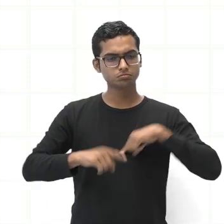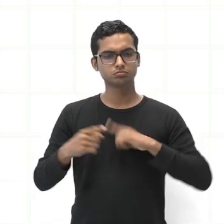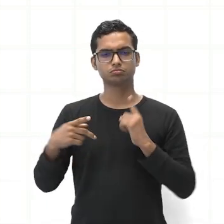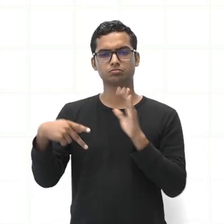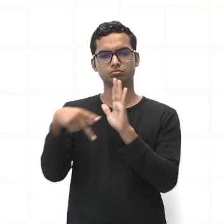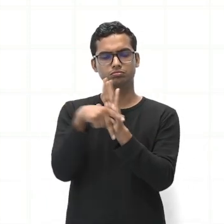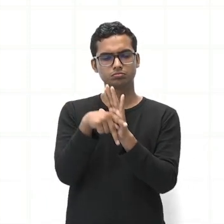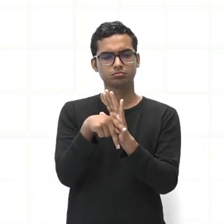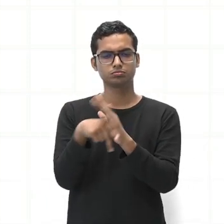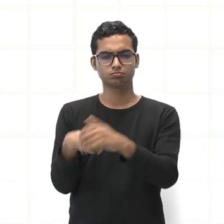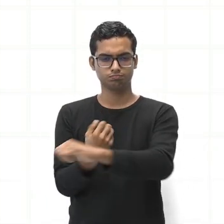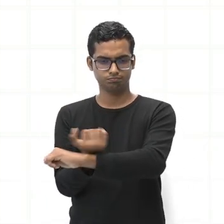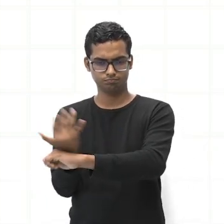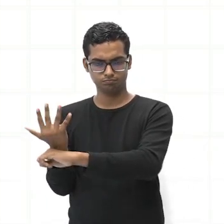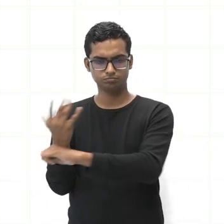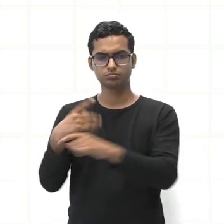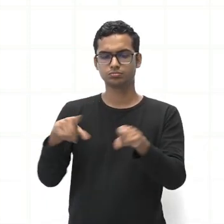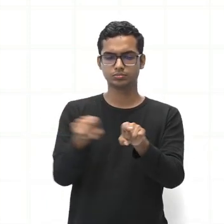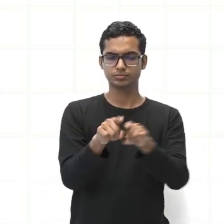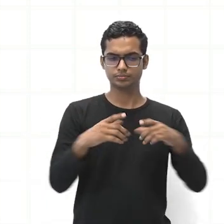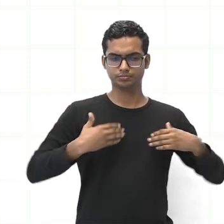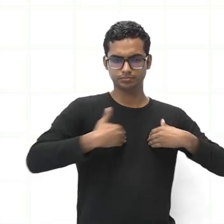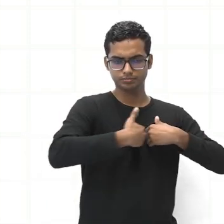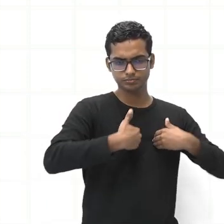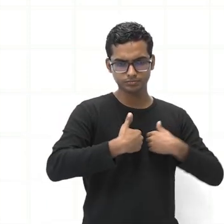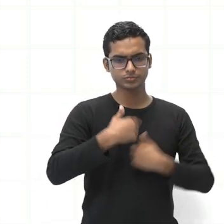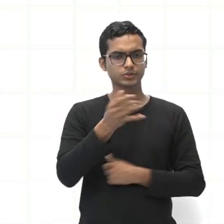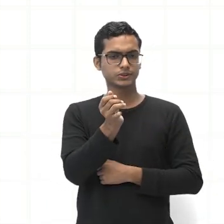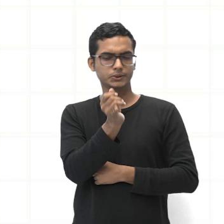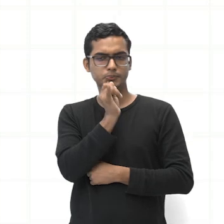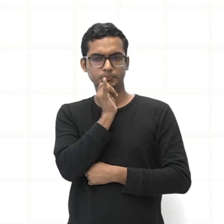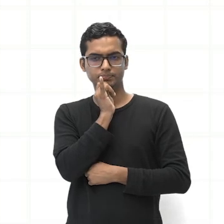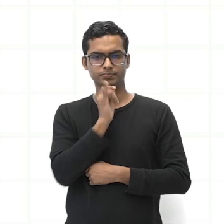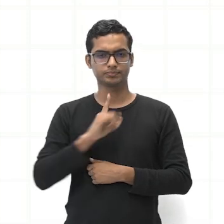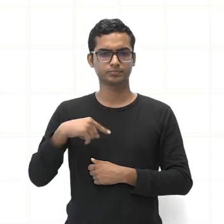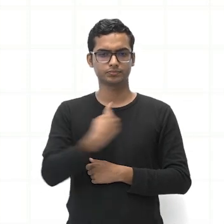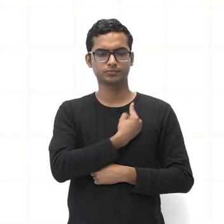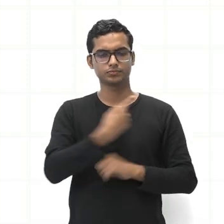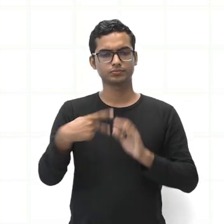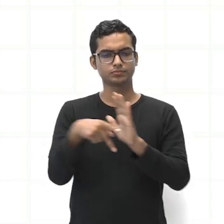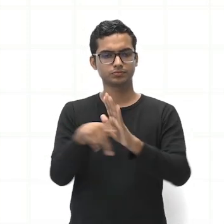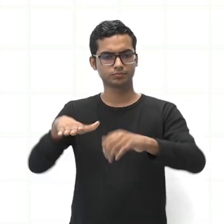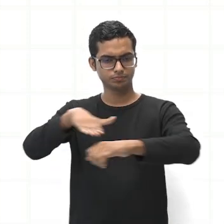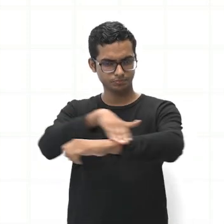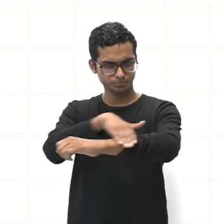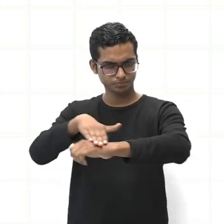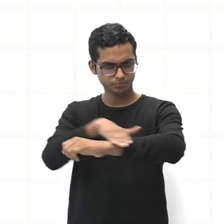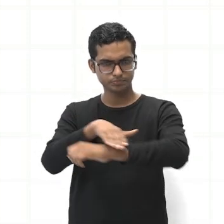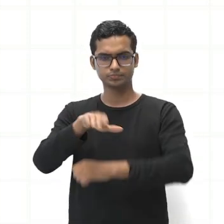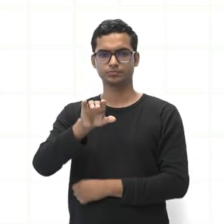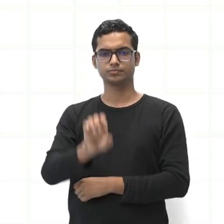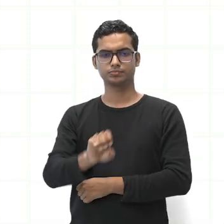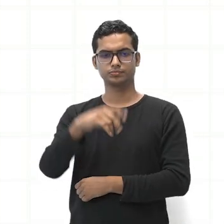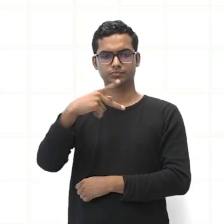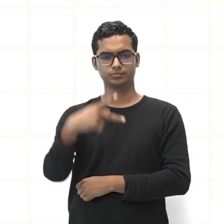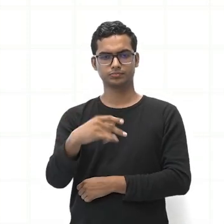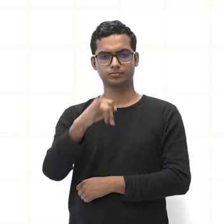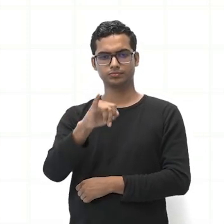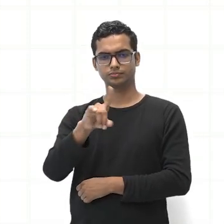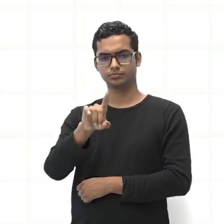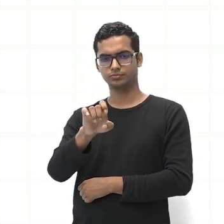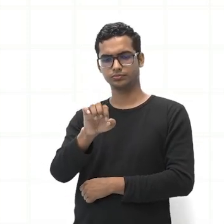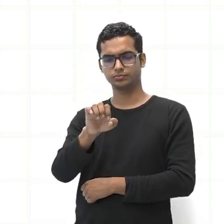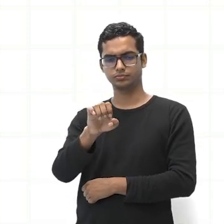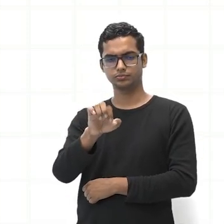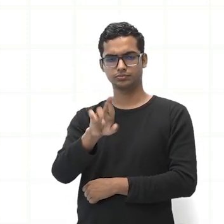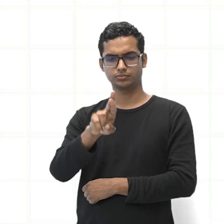quanto animais. Por exemplo, a nossa epiderme, a nossa camada daqui